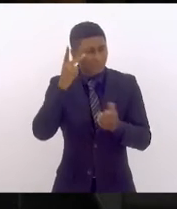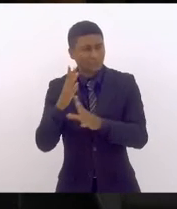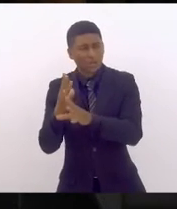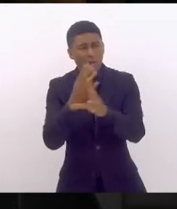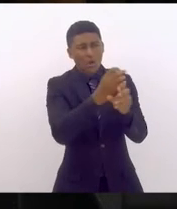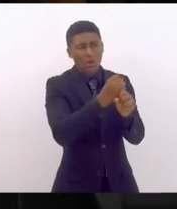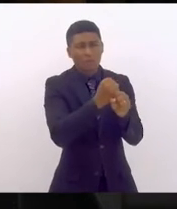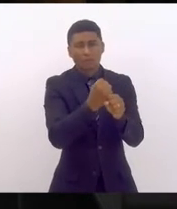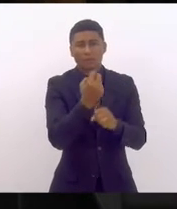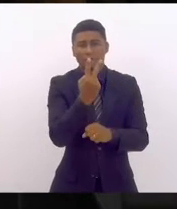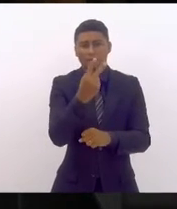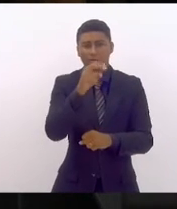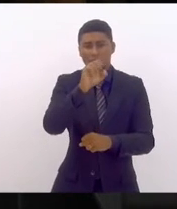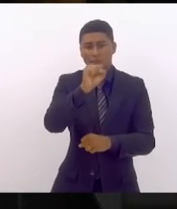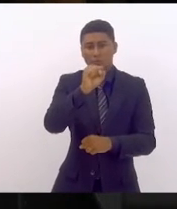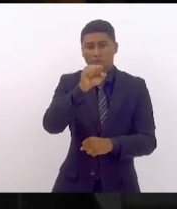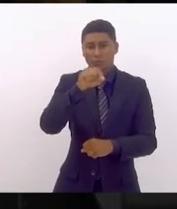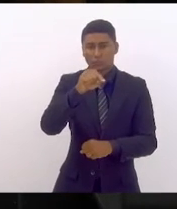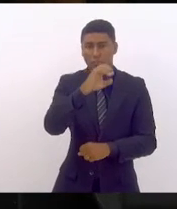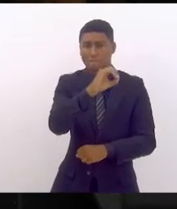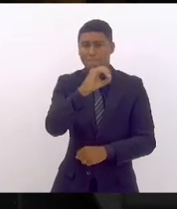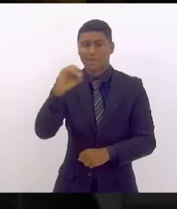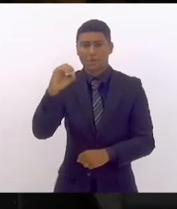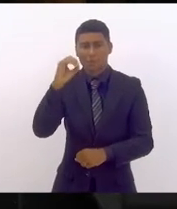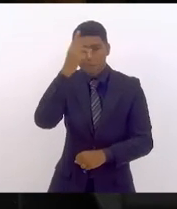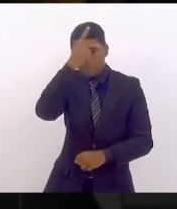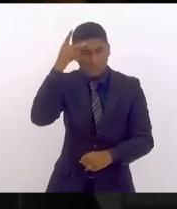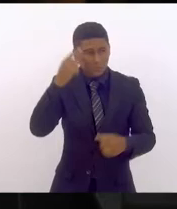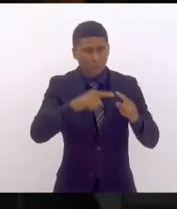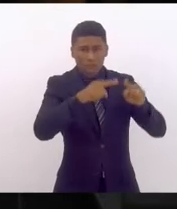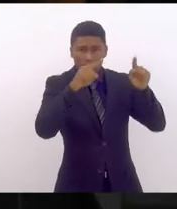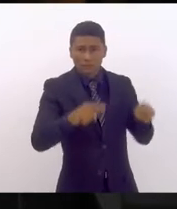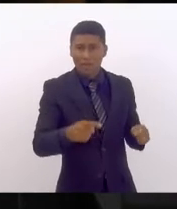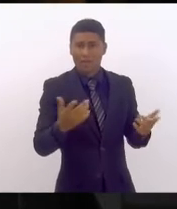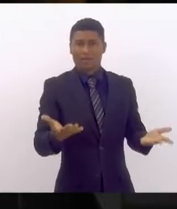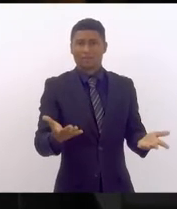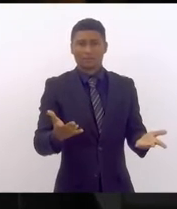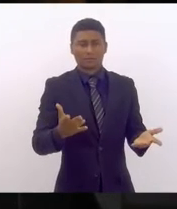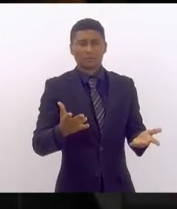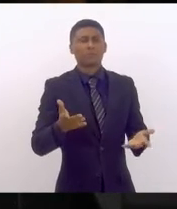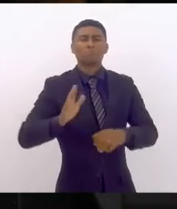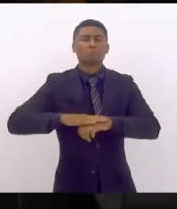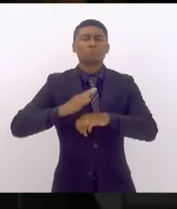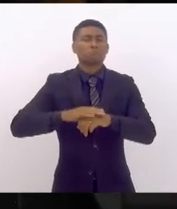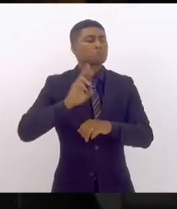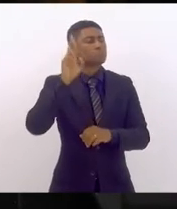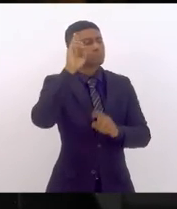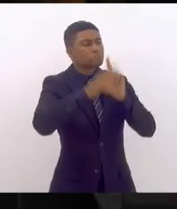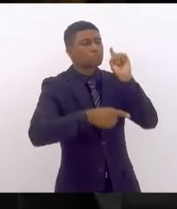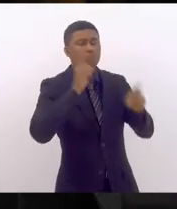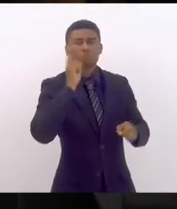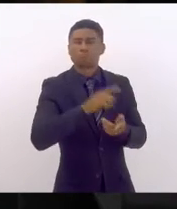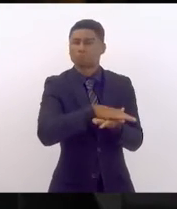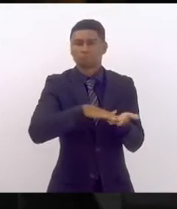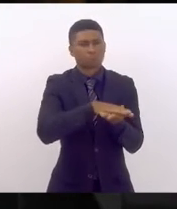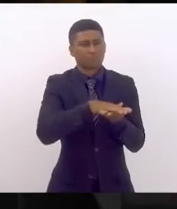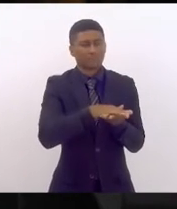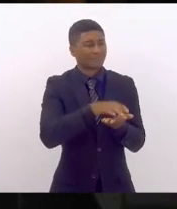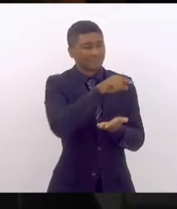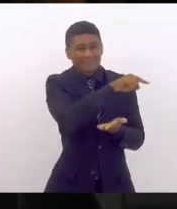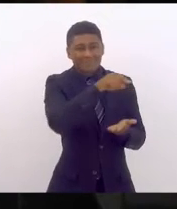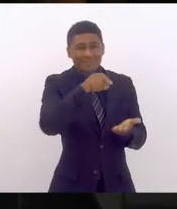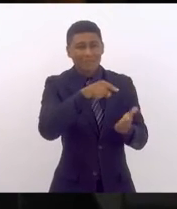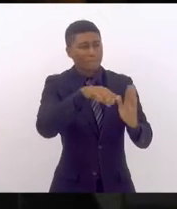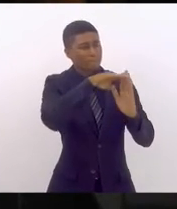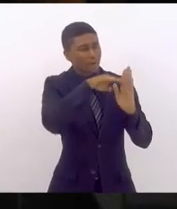diversos programas foram extintos vão voltar para suas secretarias de origem como deveria ter